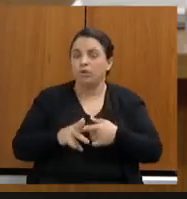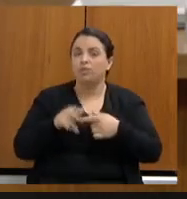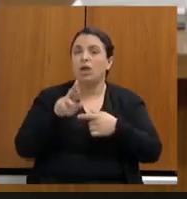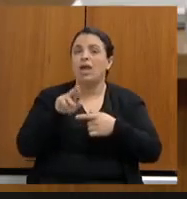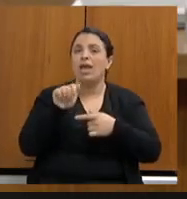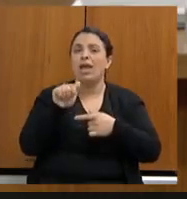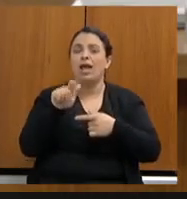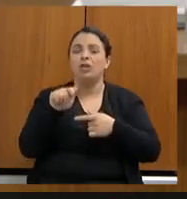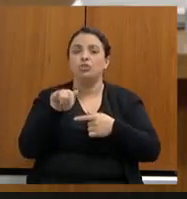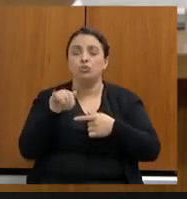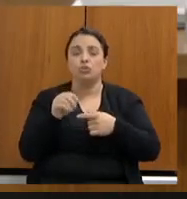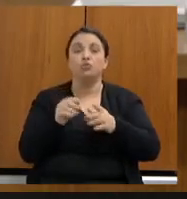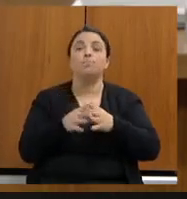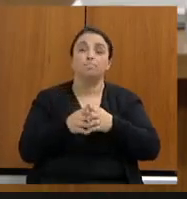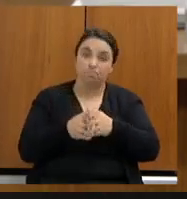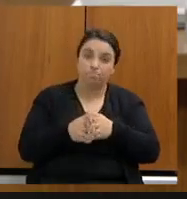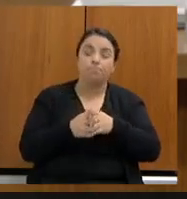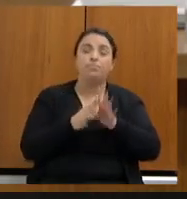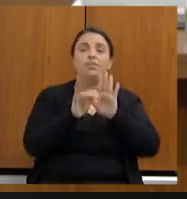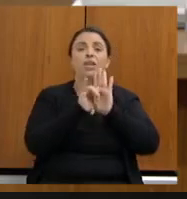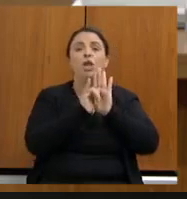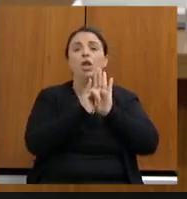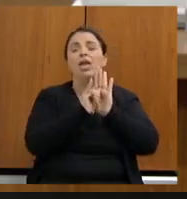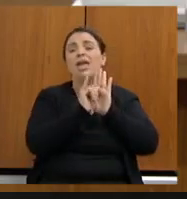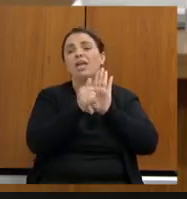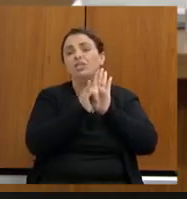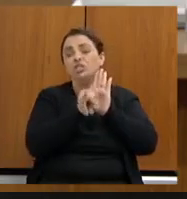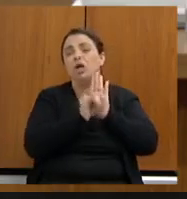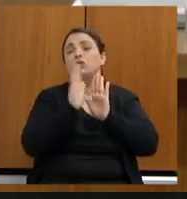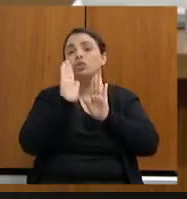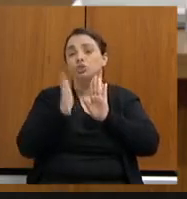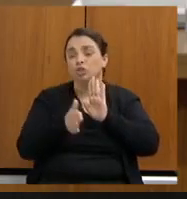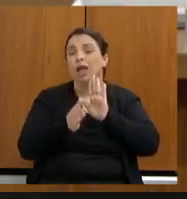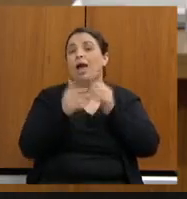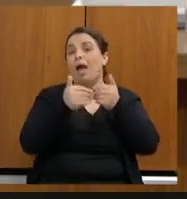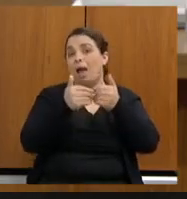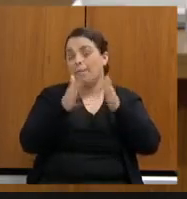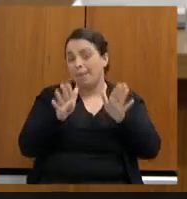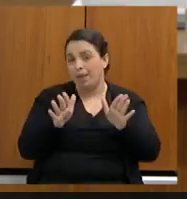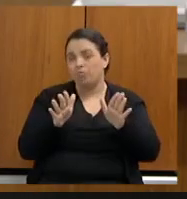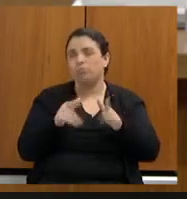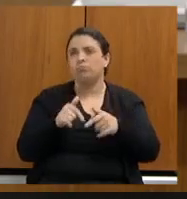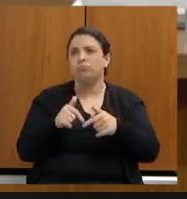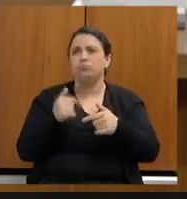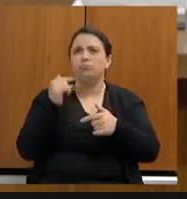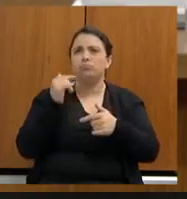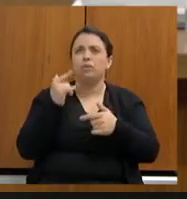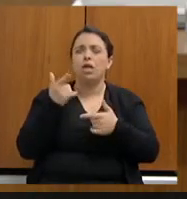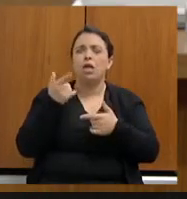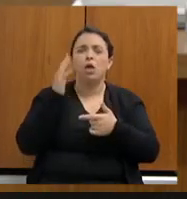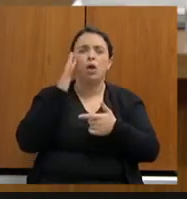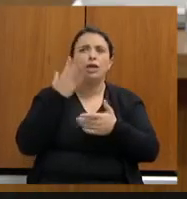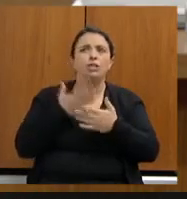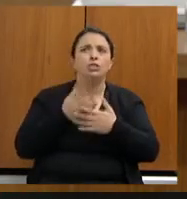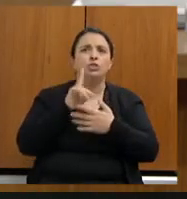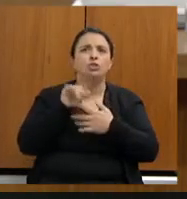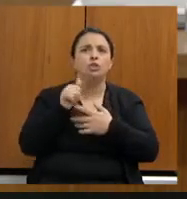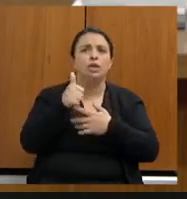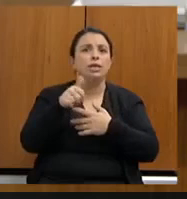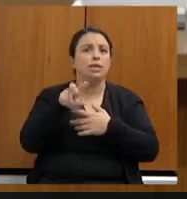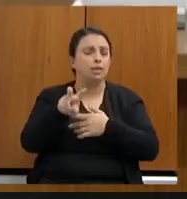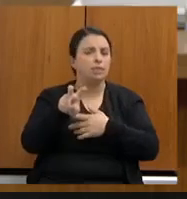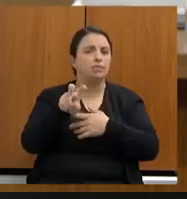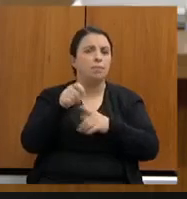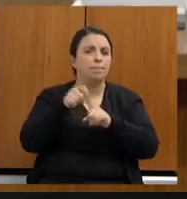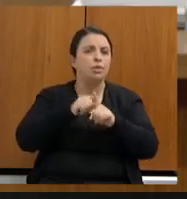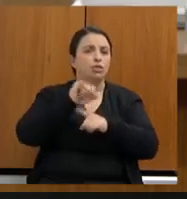aberto para auxiliar no socioeducativo agora acredito que até o dia quinze quinze de Julho No mais tardar Vinte